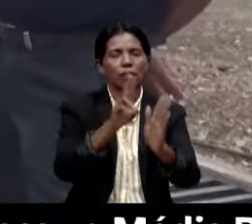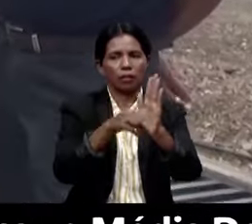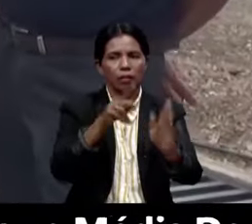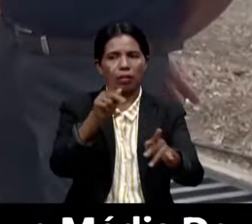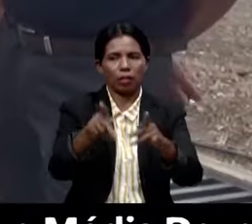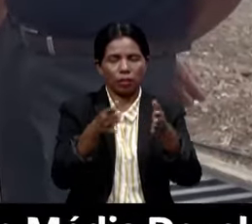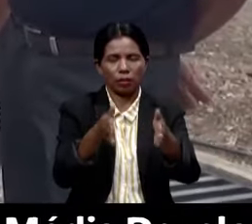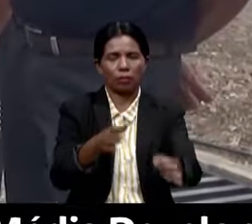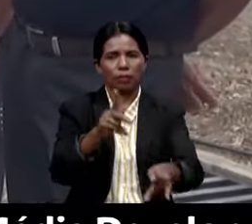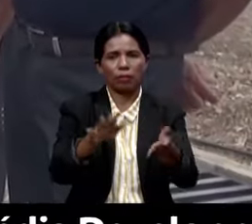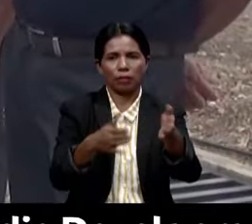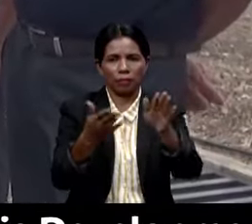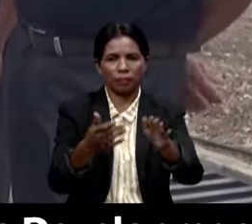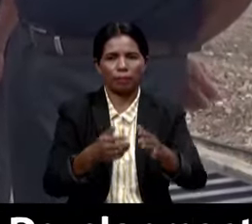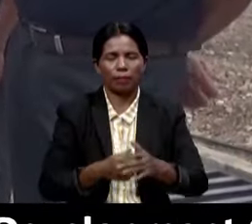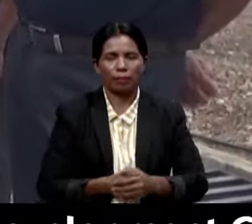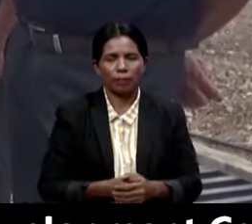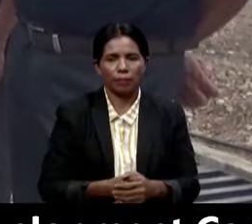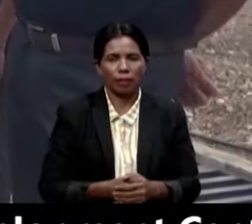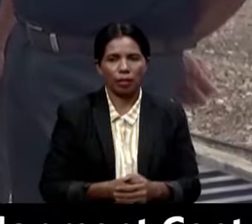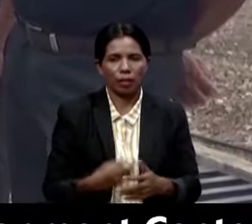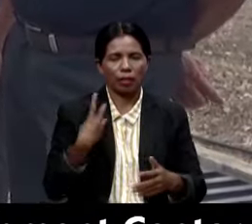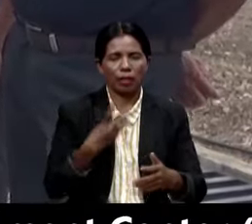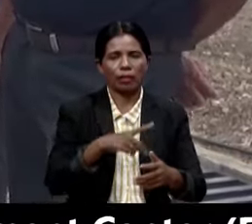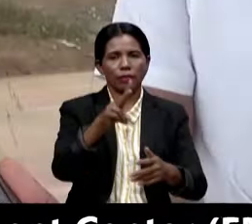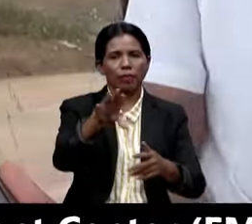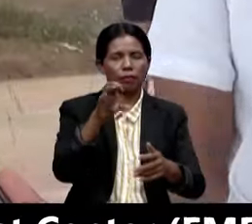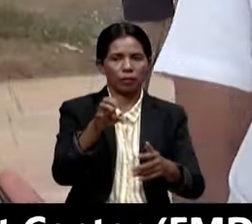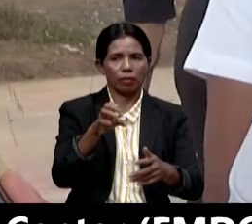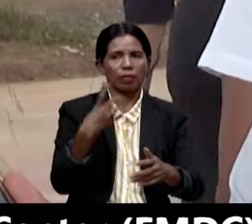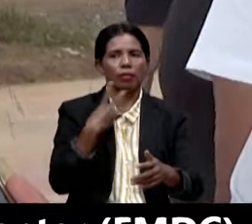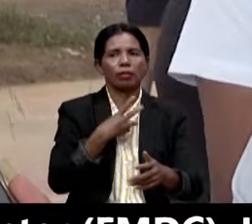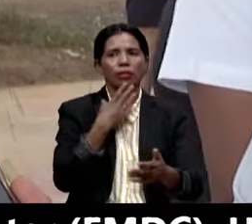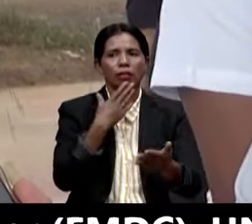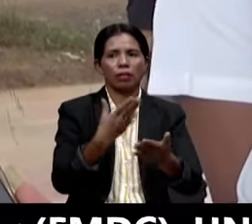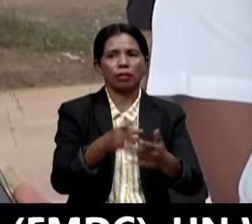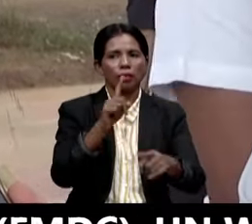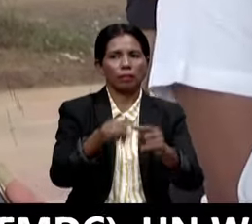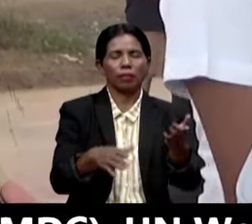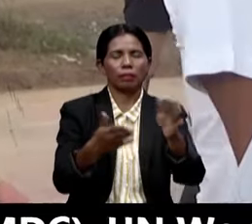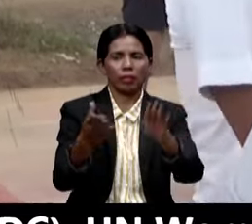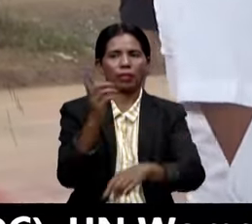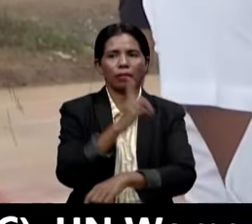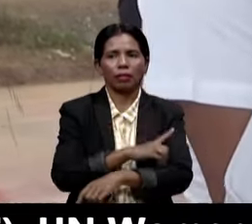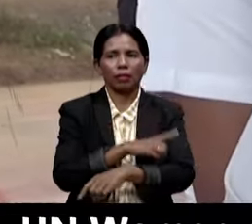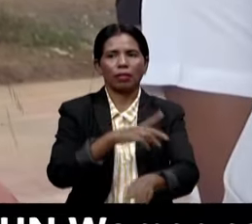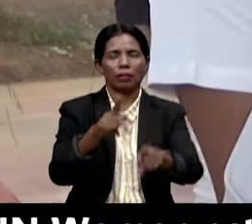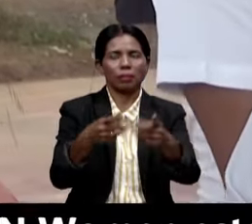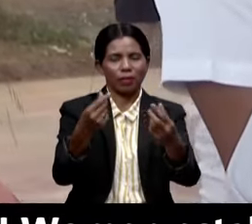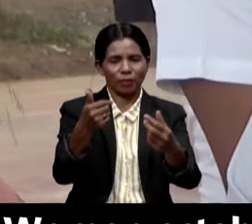nebe ato hakoi mati isin 100 pessoas mas se hatama na ba ita dia klio la lika mate lor lor ba ba ita população mo situan